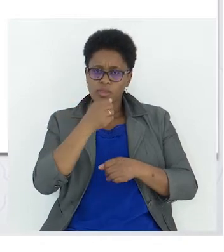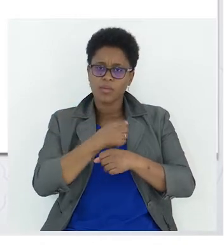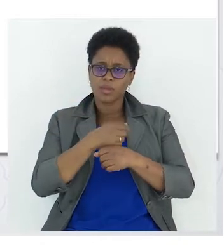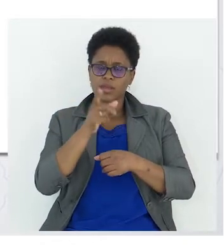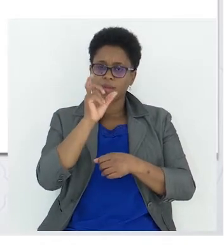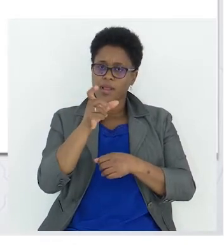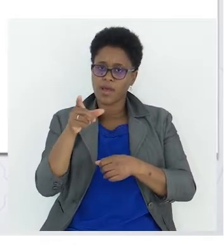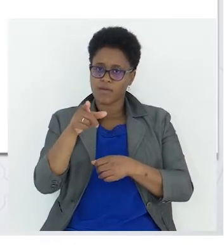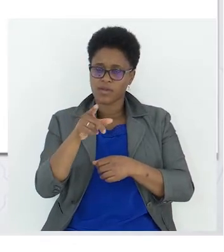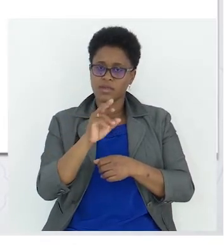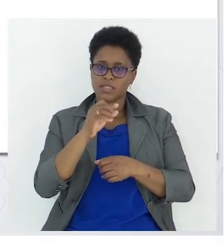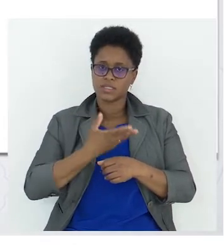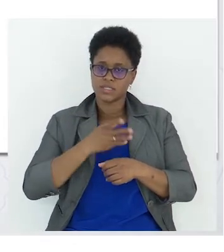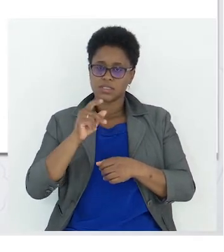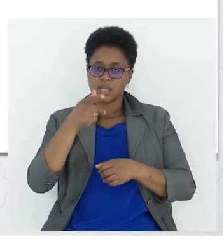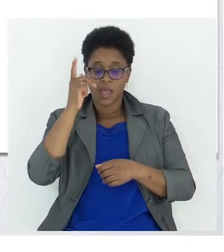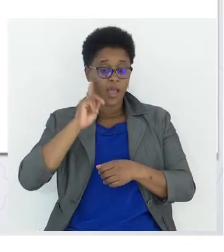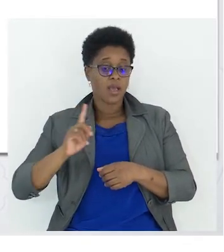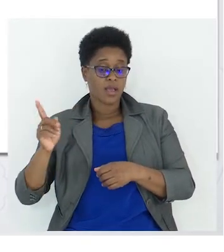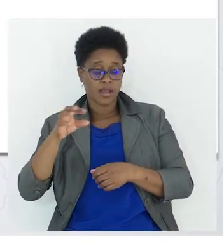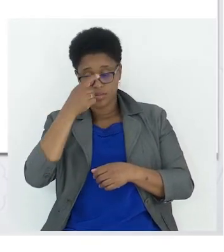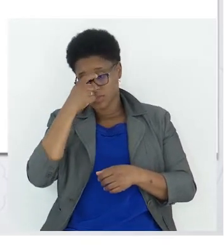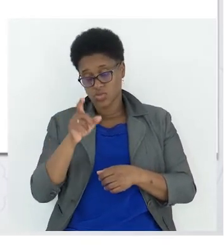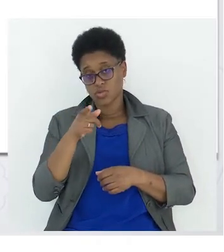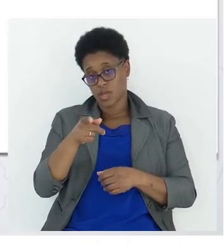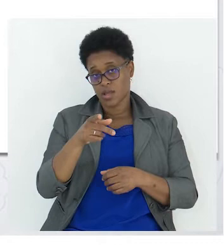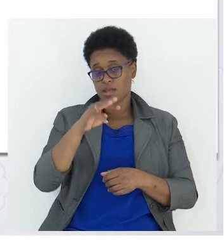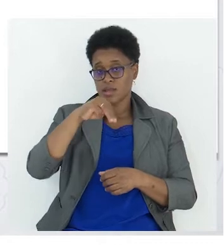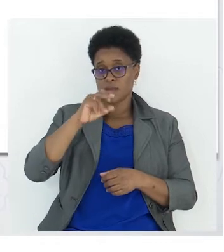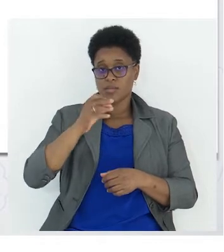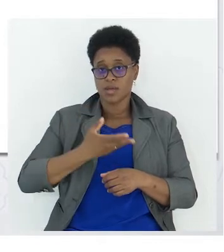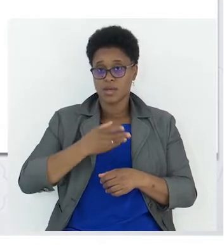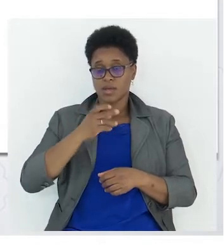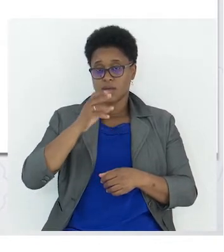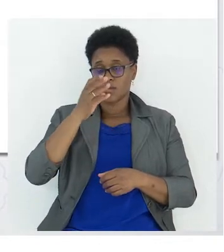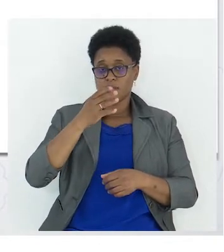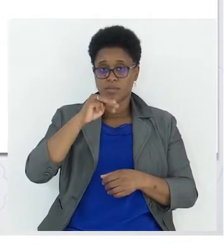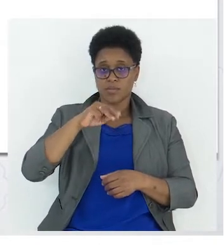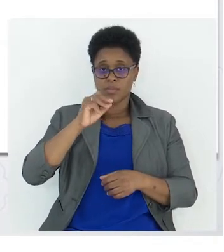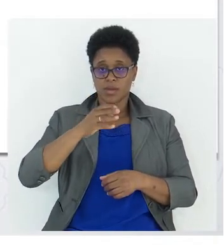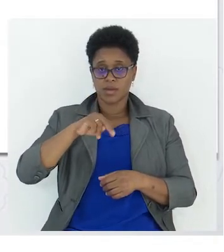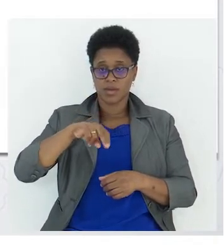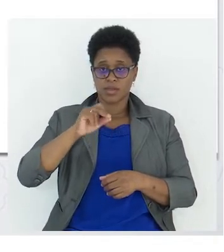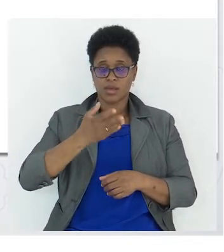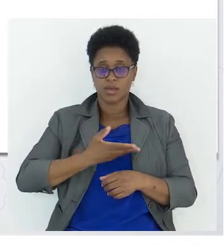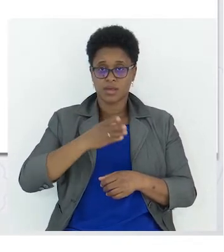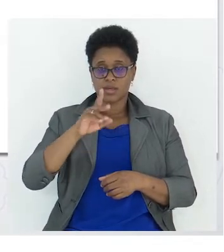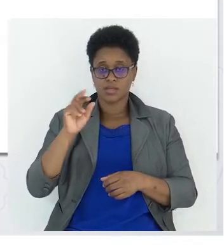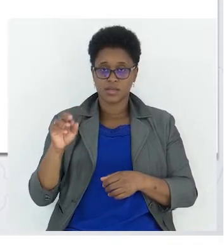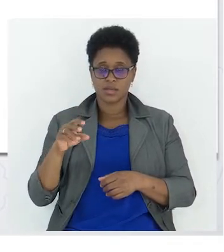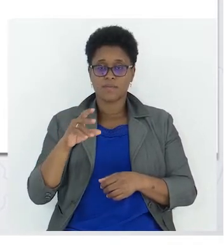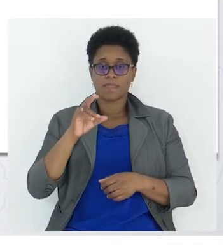refere-se àquela pessoa que está aí, ao manager. Então, atrair é um adjetivo qualificativo